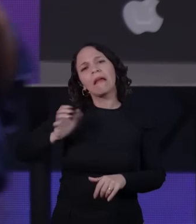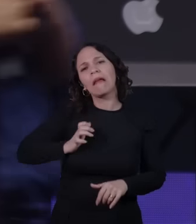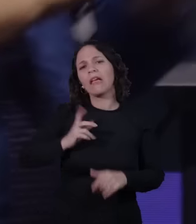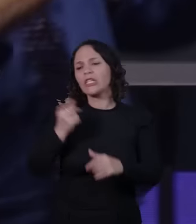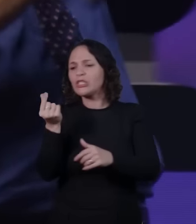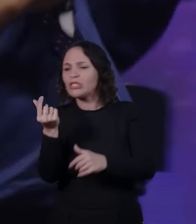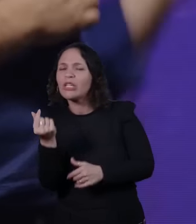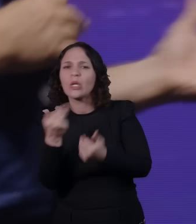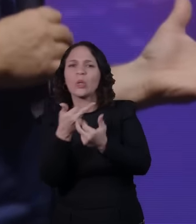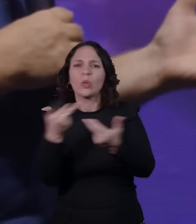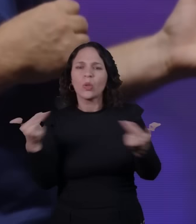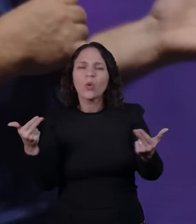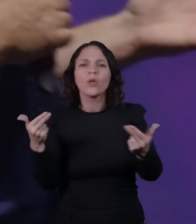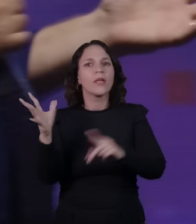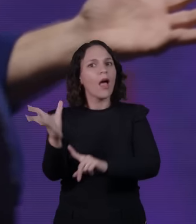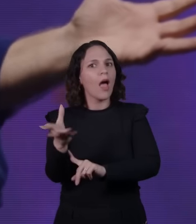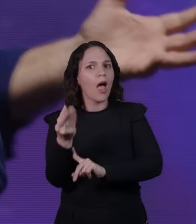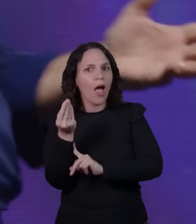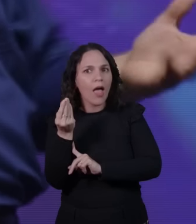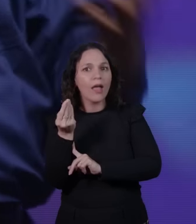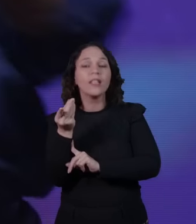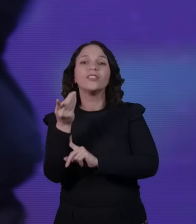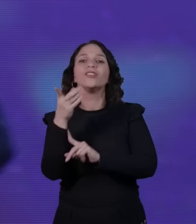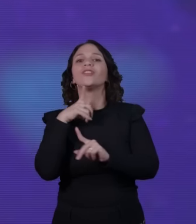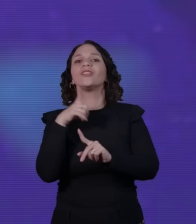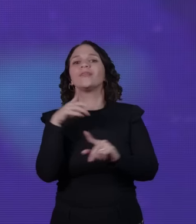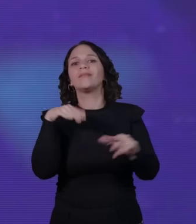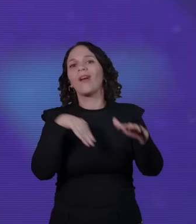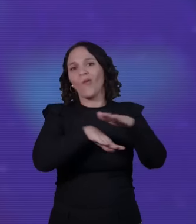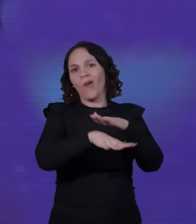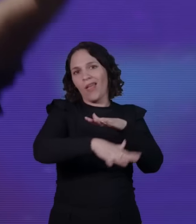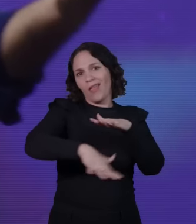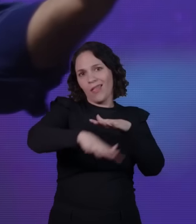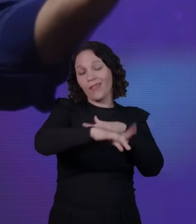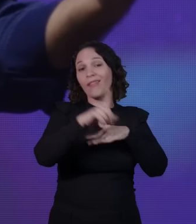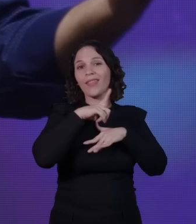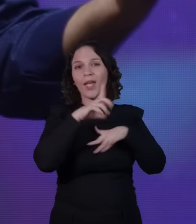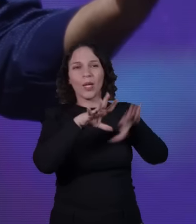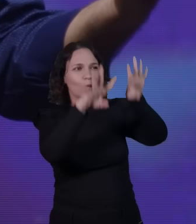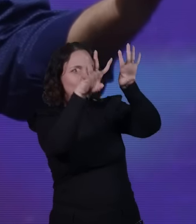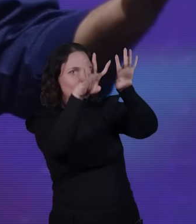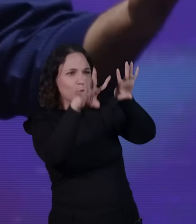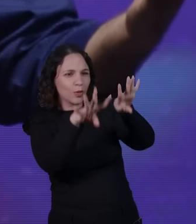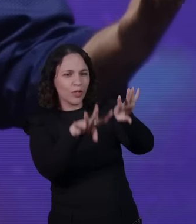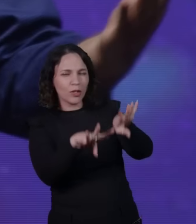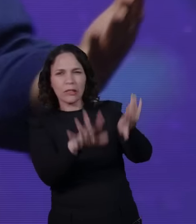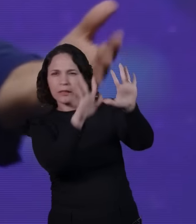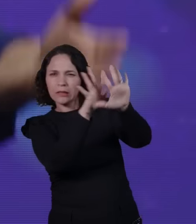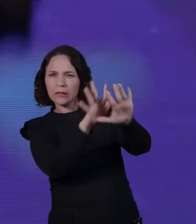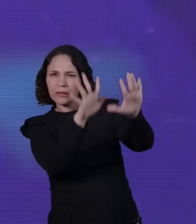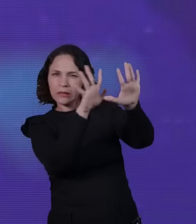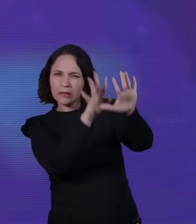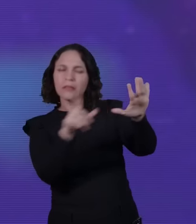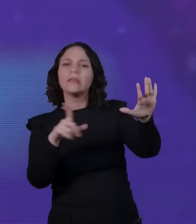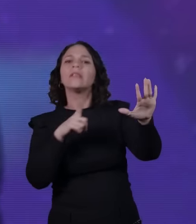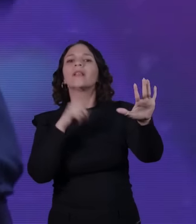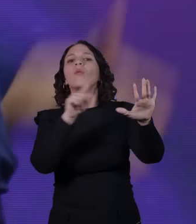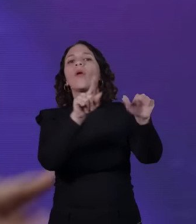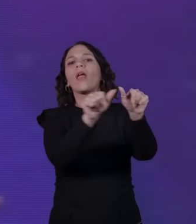seus tesouros, as suas artes. E por trás de uma cortina de púrpura havia